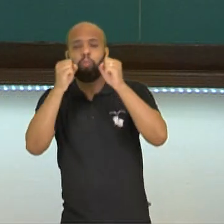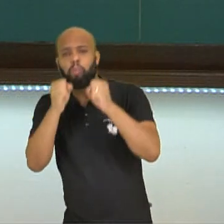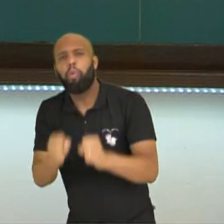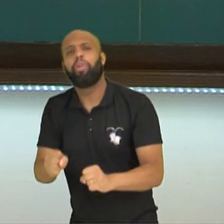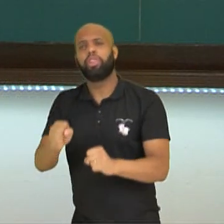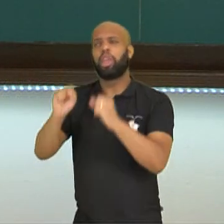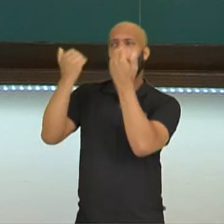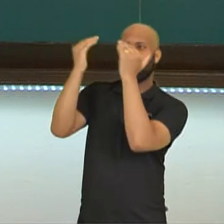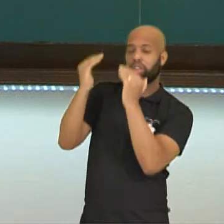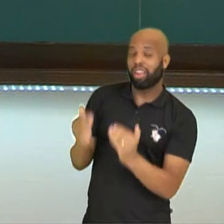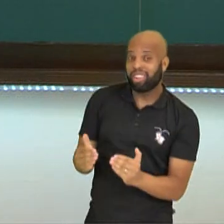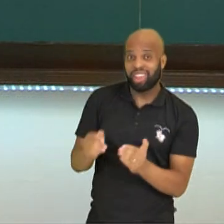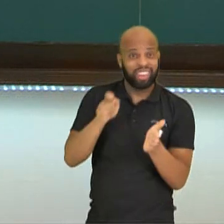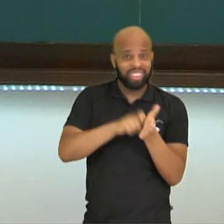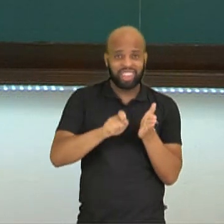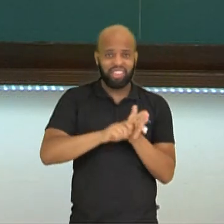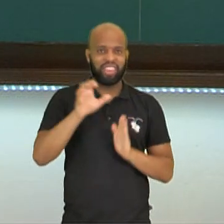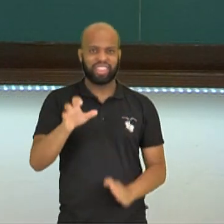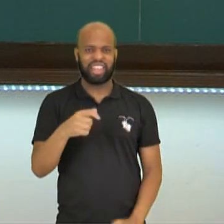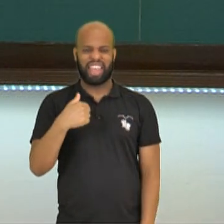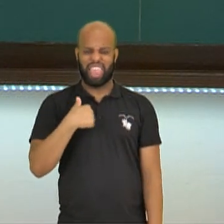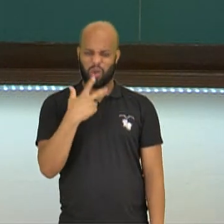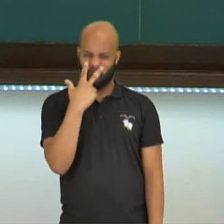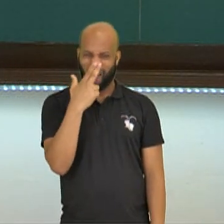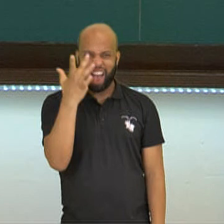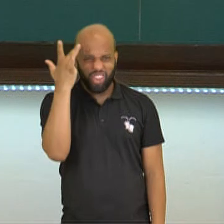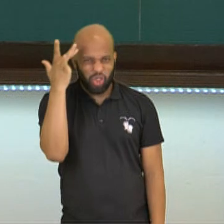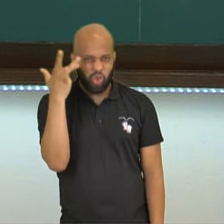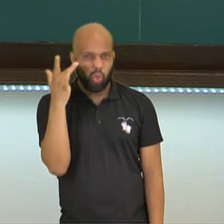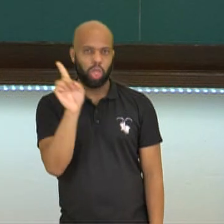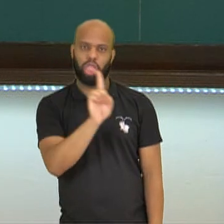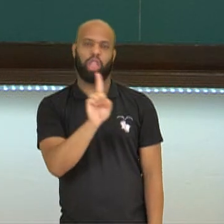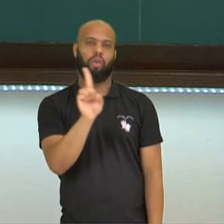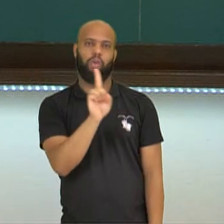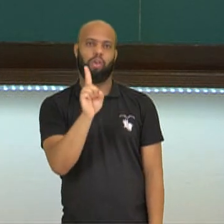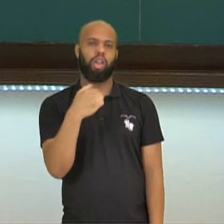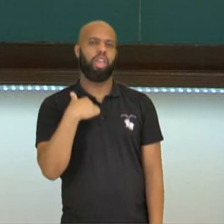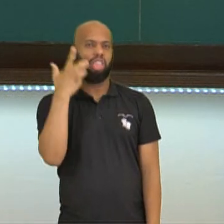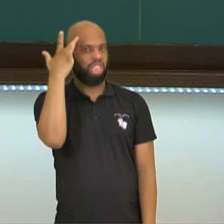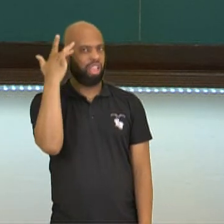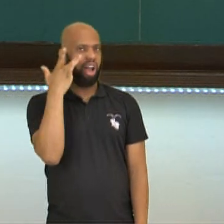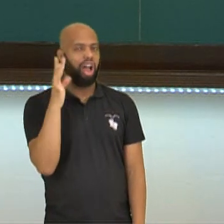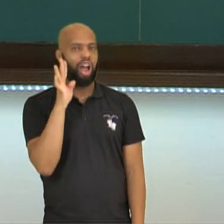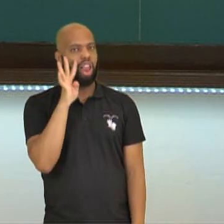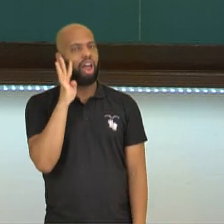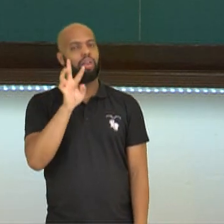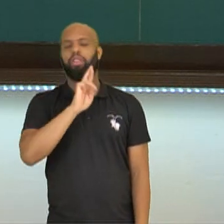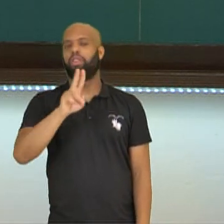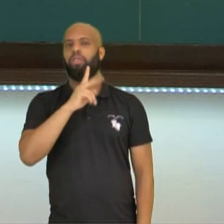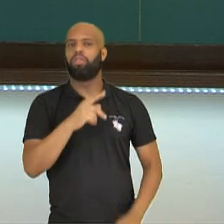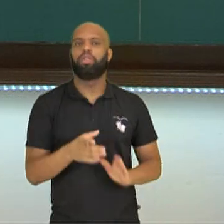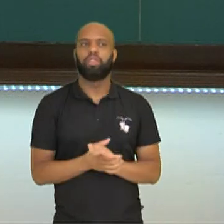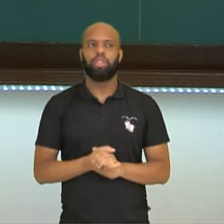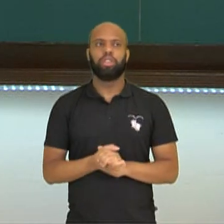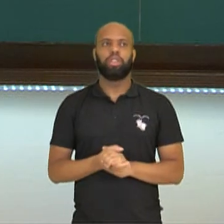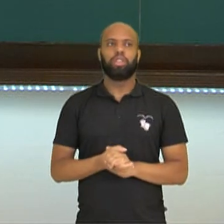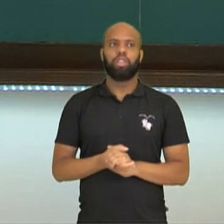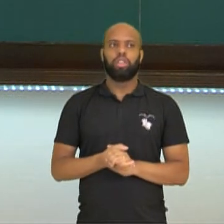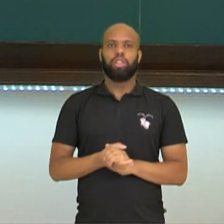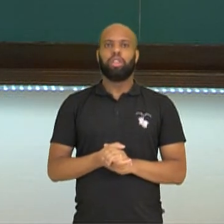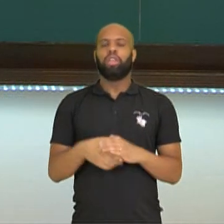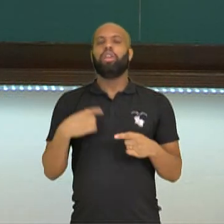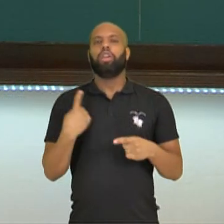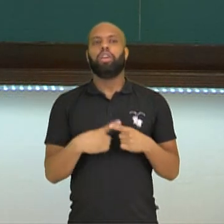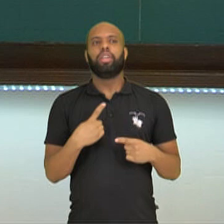podemos analisar, mas nunca escreva eu acho. Eu acho não é legal, porque não